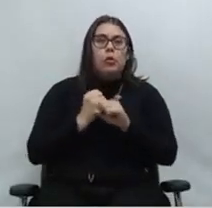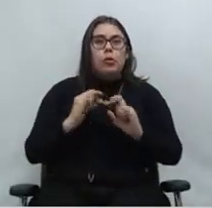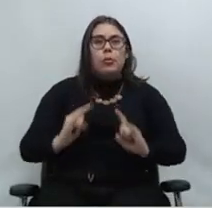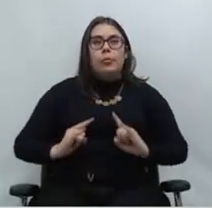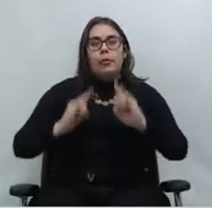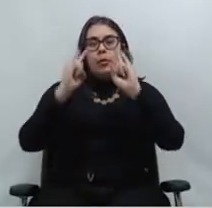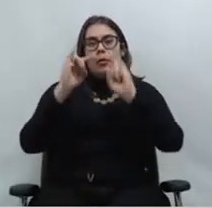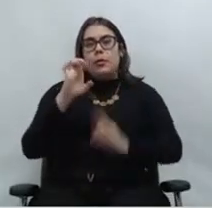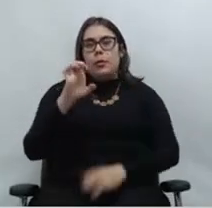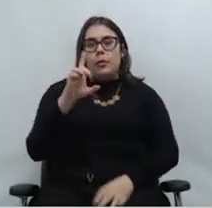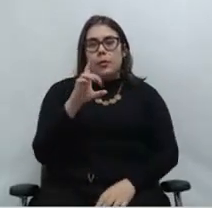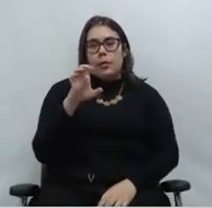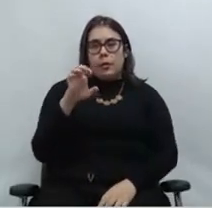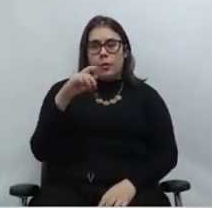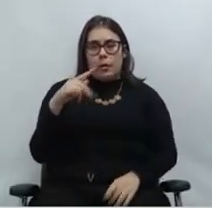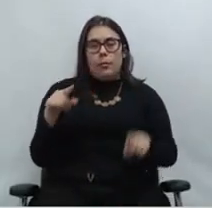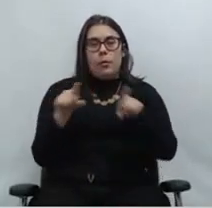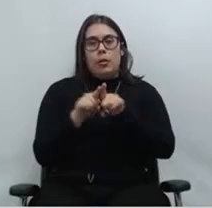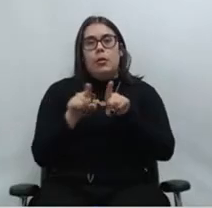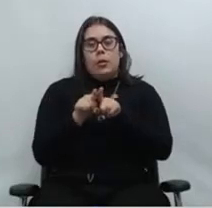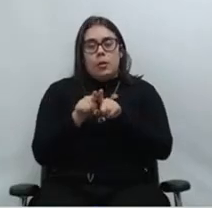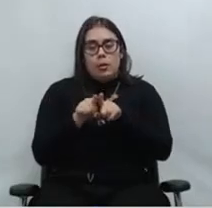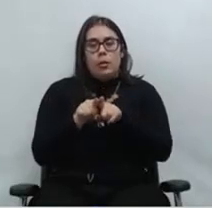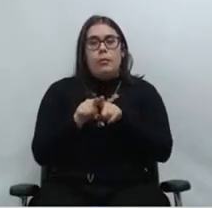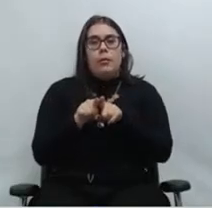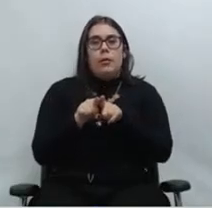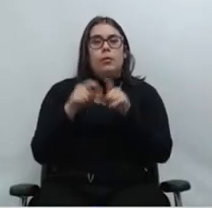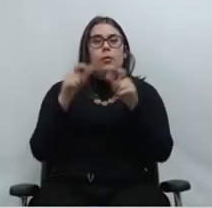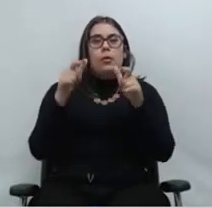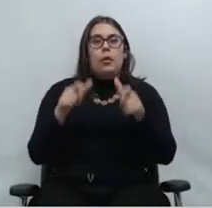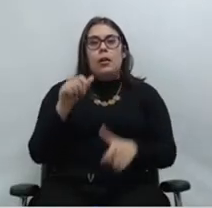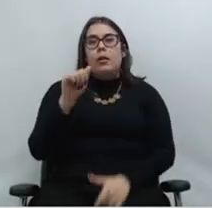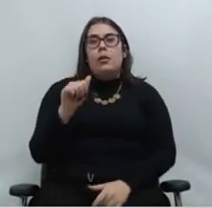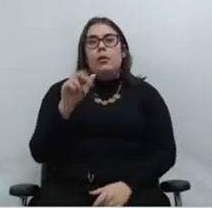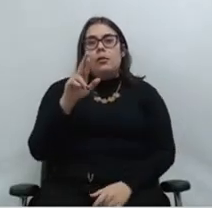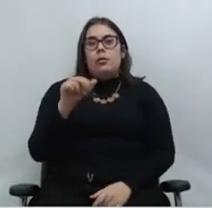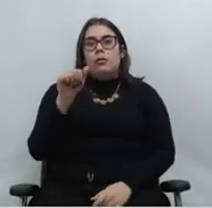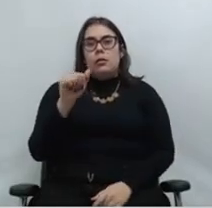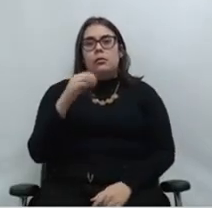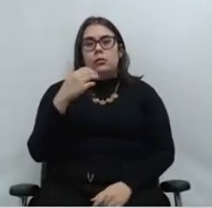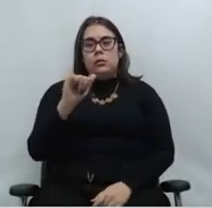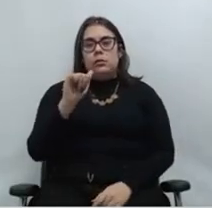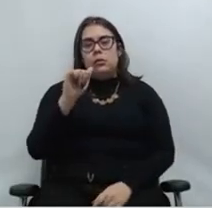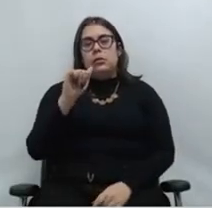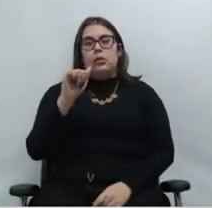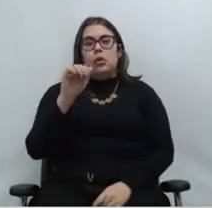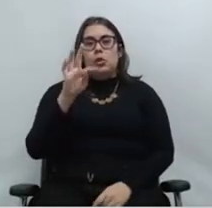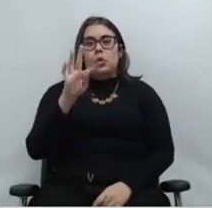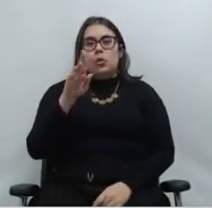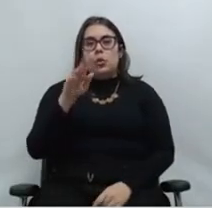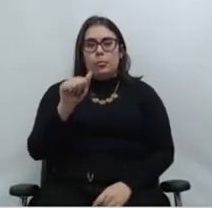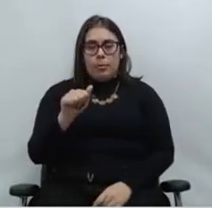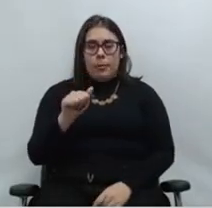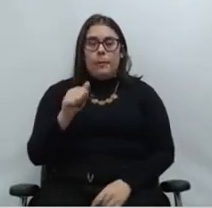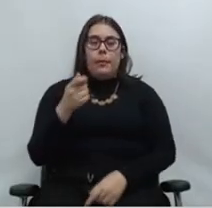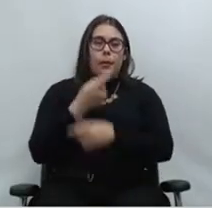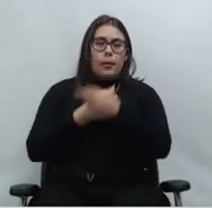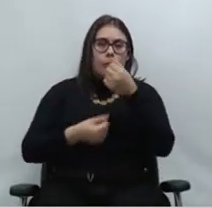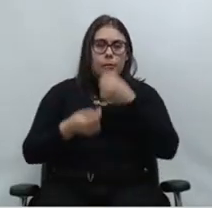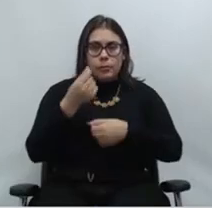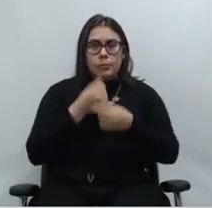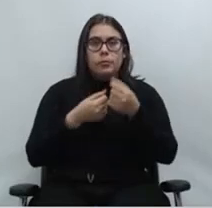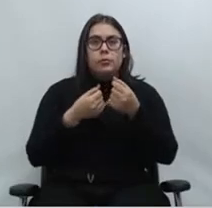da EDEP e da unidade de Araçatuba, as quais provavelmente não serão concluídas em um único exercício. Tendo em vista a economia considerável